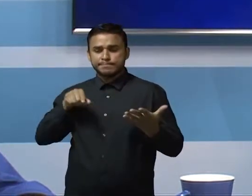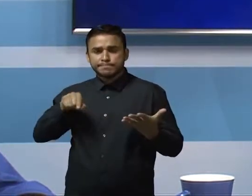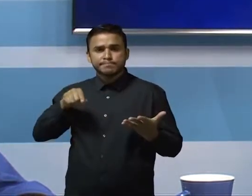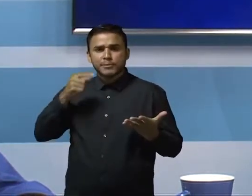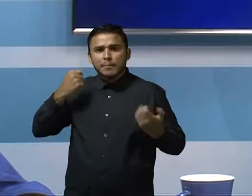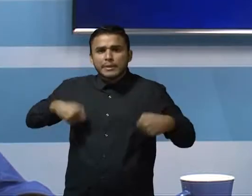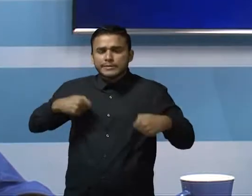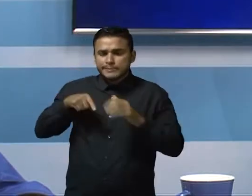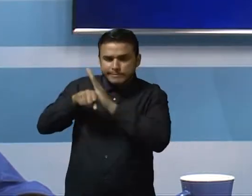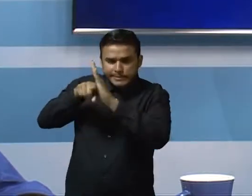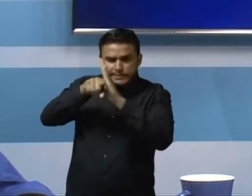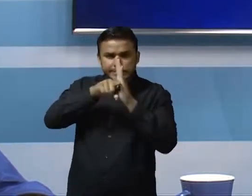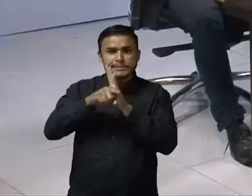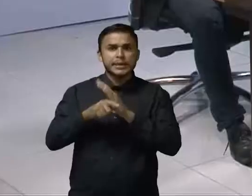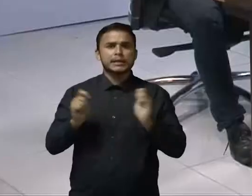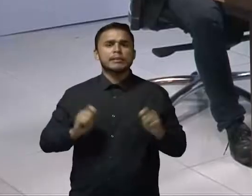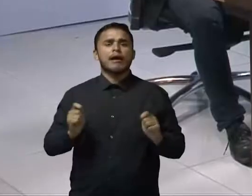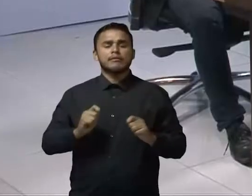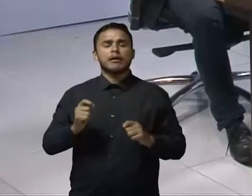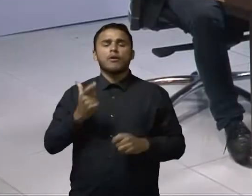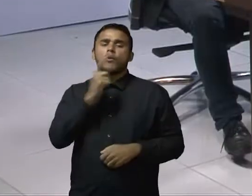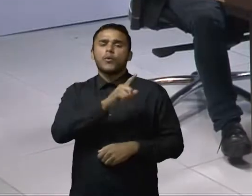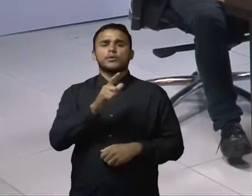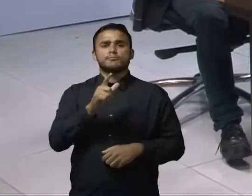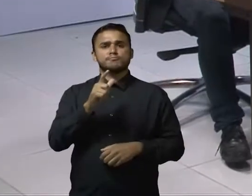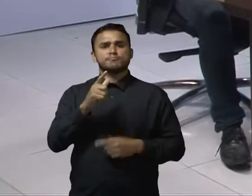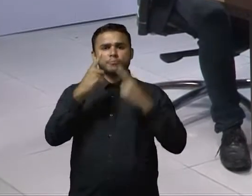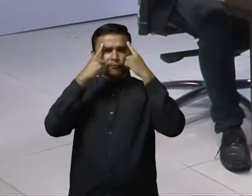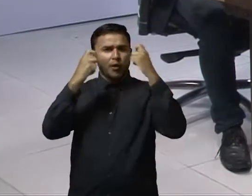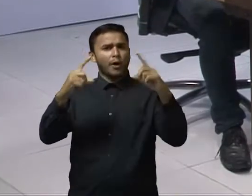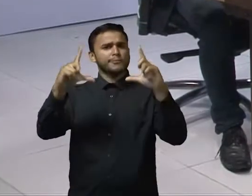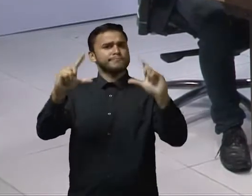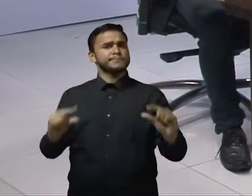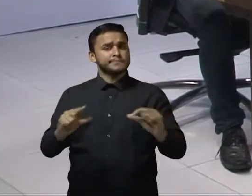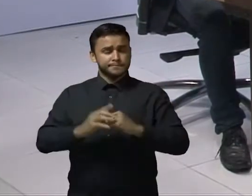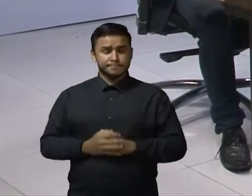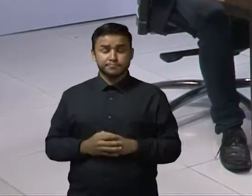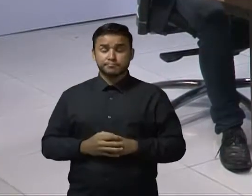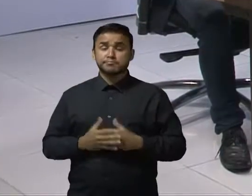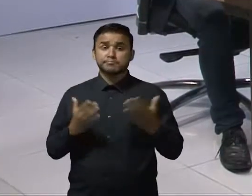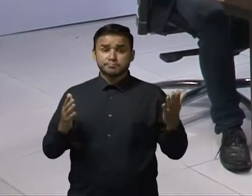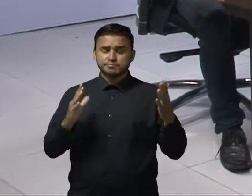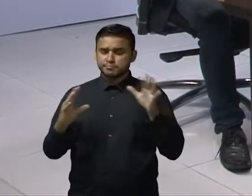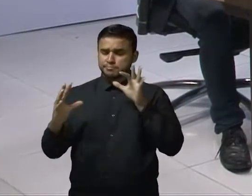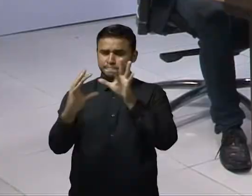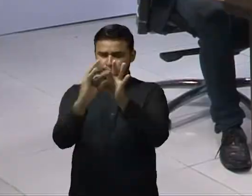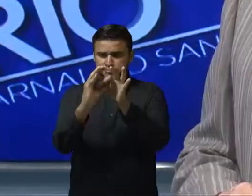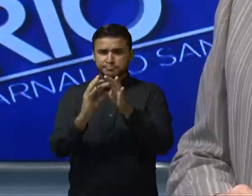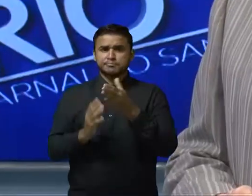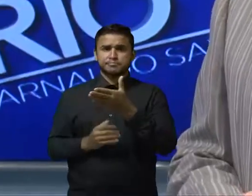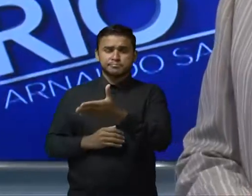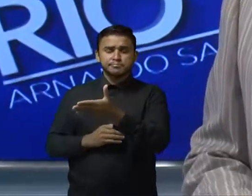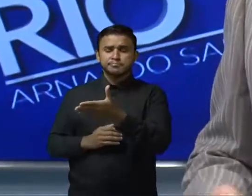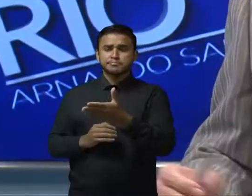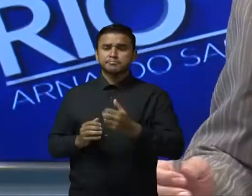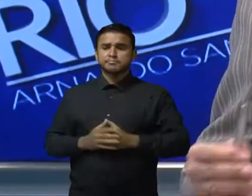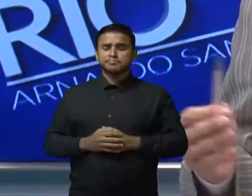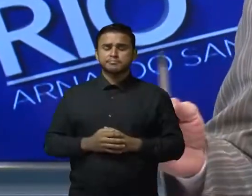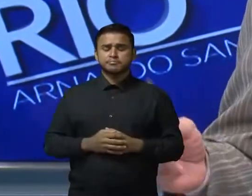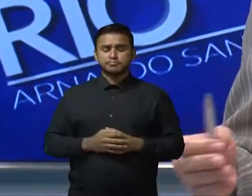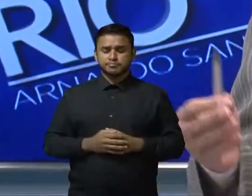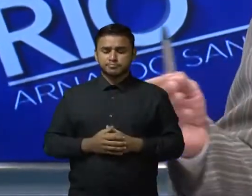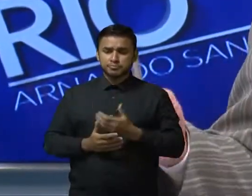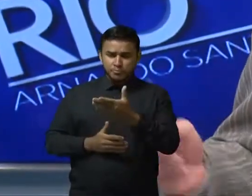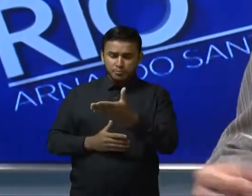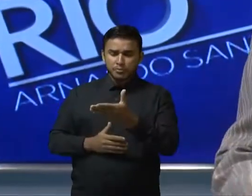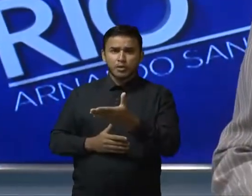eu vou aqui retomar esse bloco, Edmar, com você, a partir das suas últimas palavras, quando você praticamente